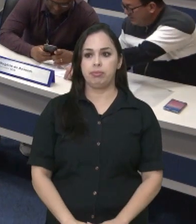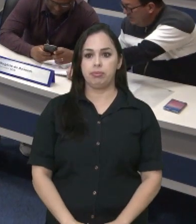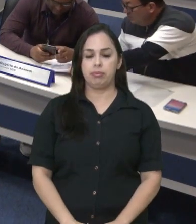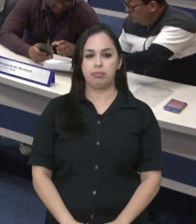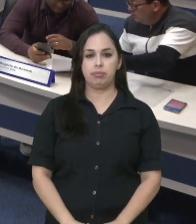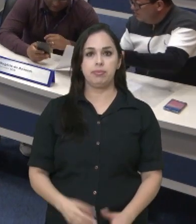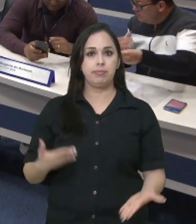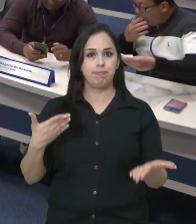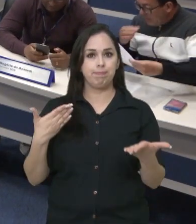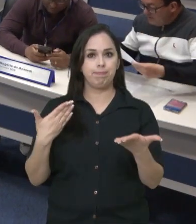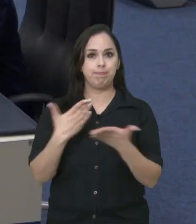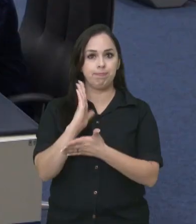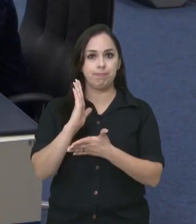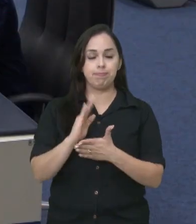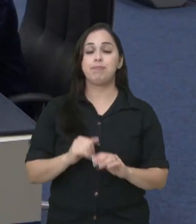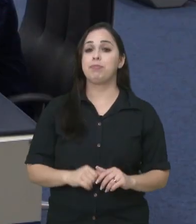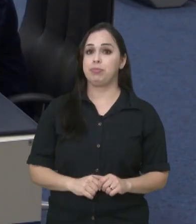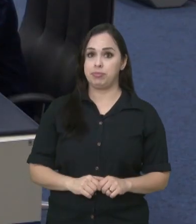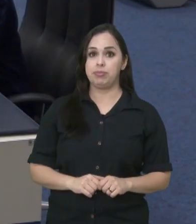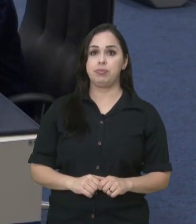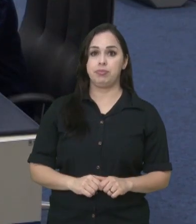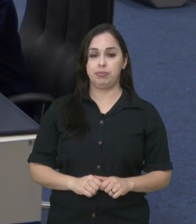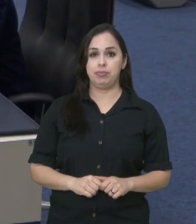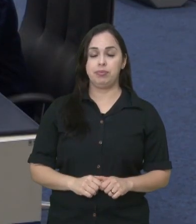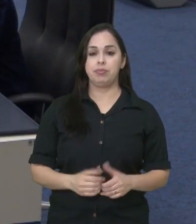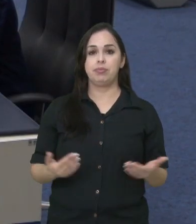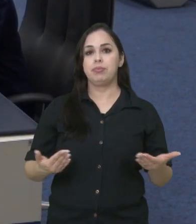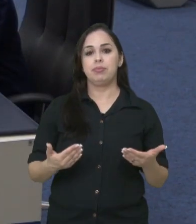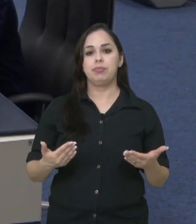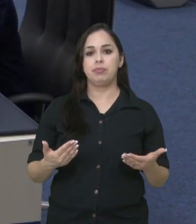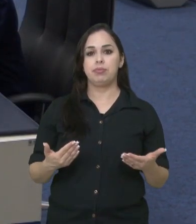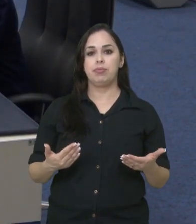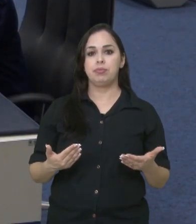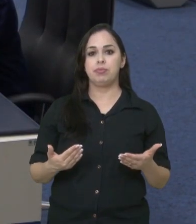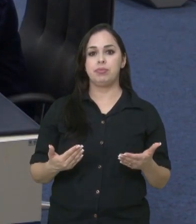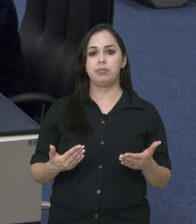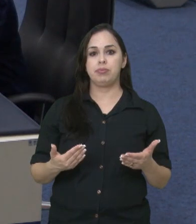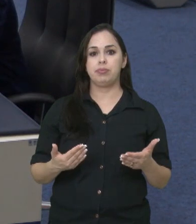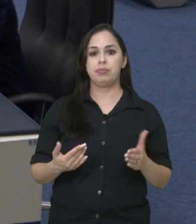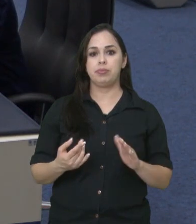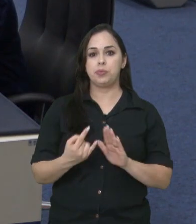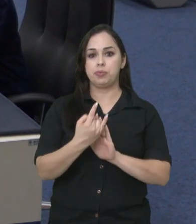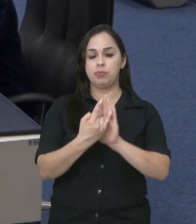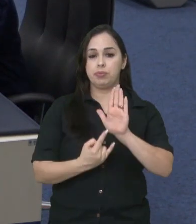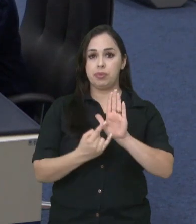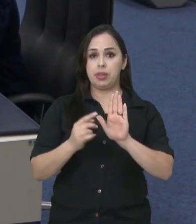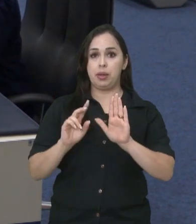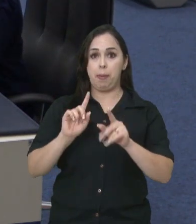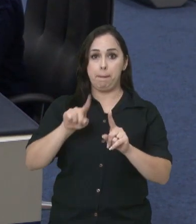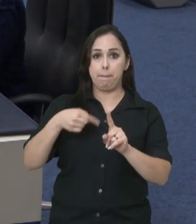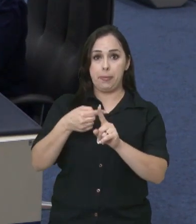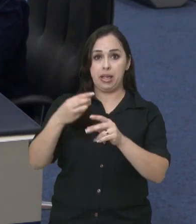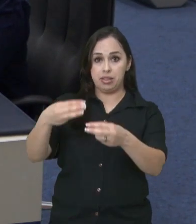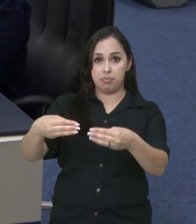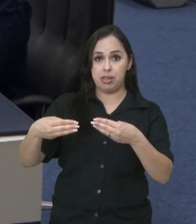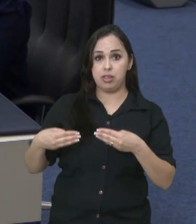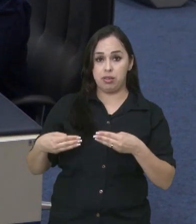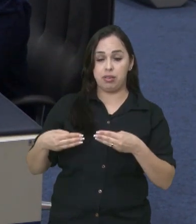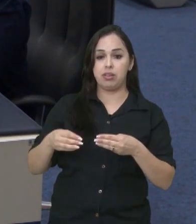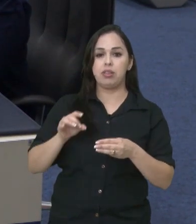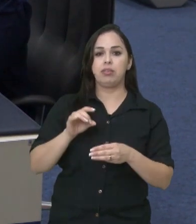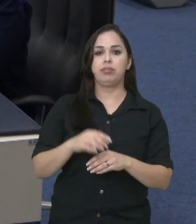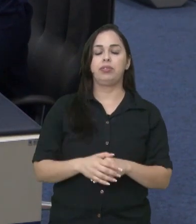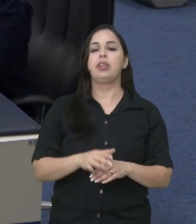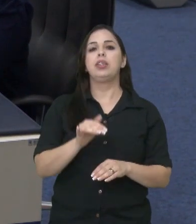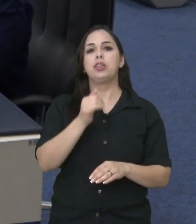por unanimidade. Em votação, o requerimento e a moção que sofreu...